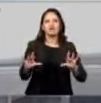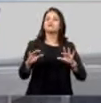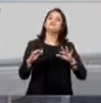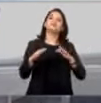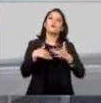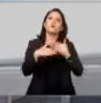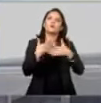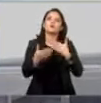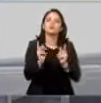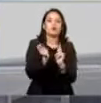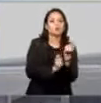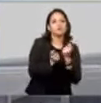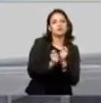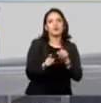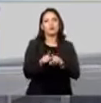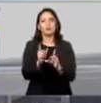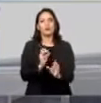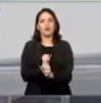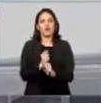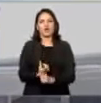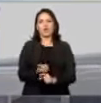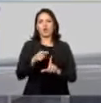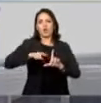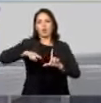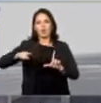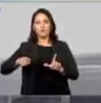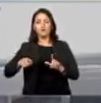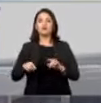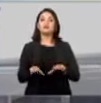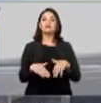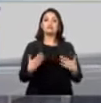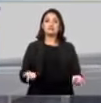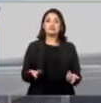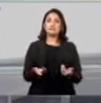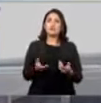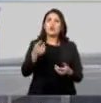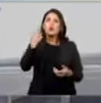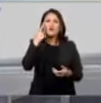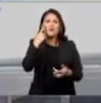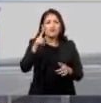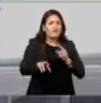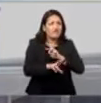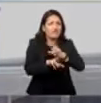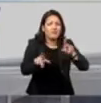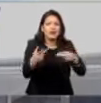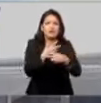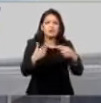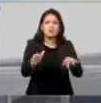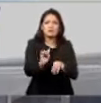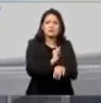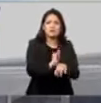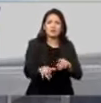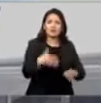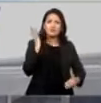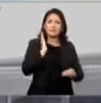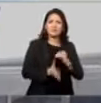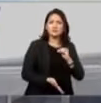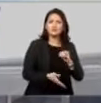e a economia. Diante de recentes acusações de censura, representantes do governo e de entidades e empresas